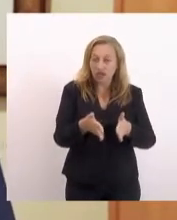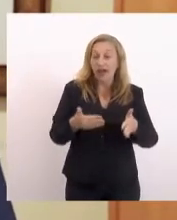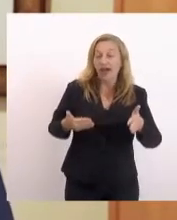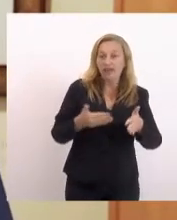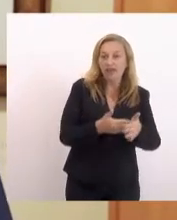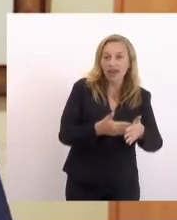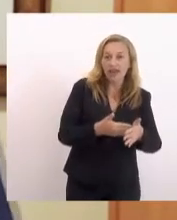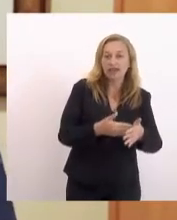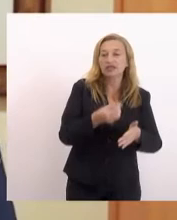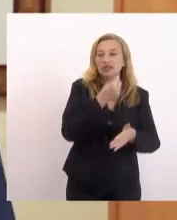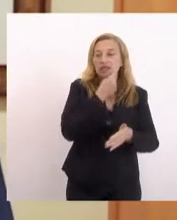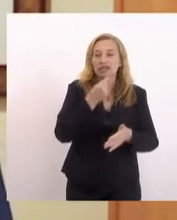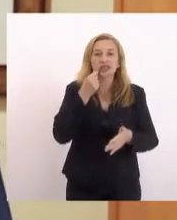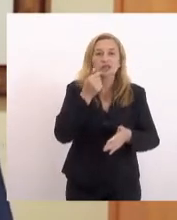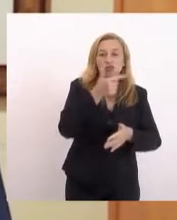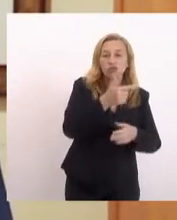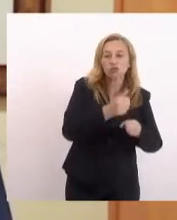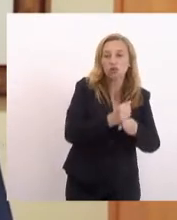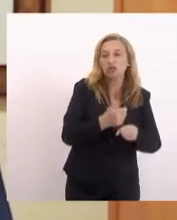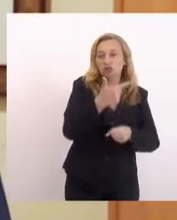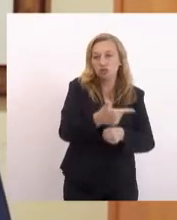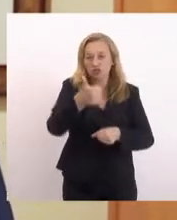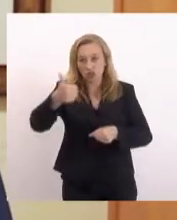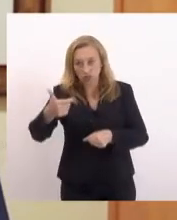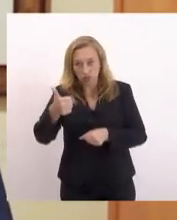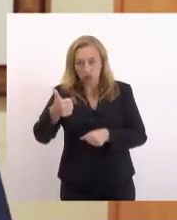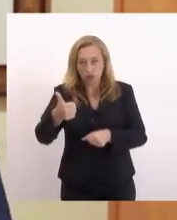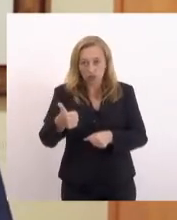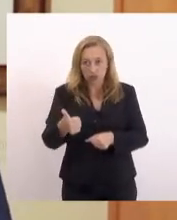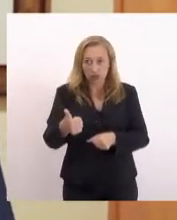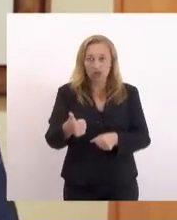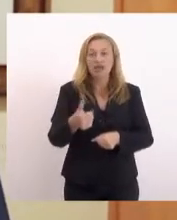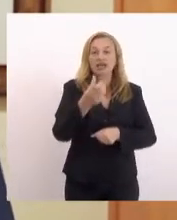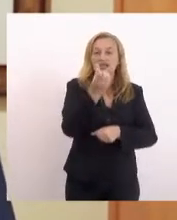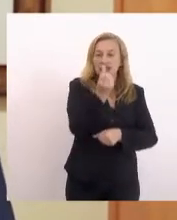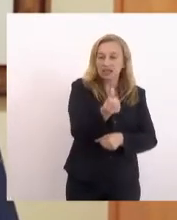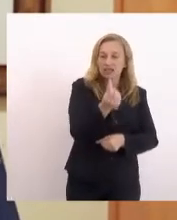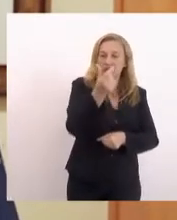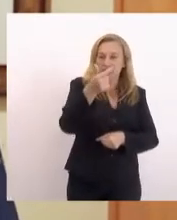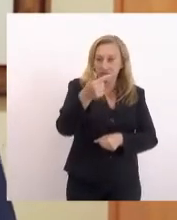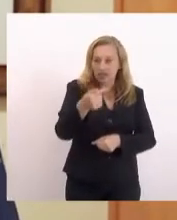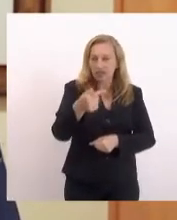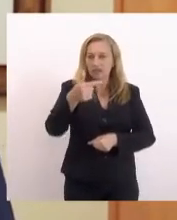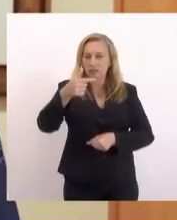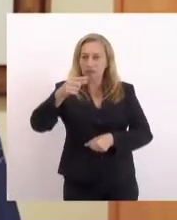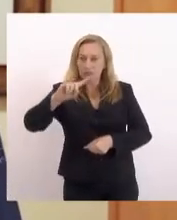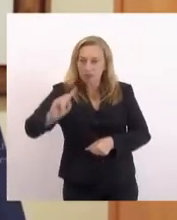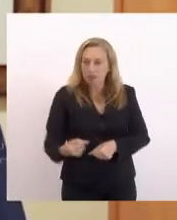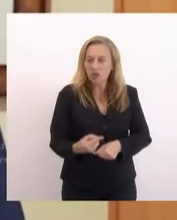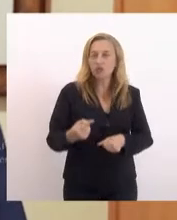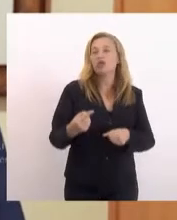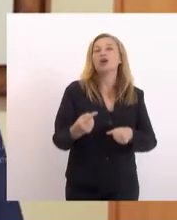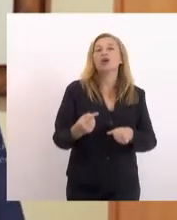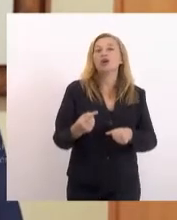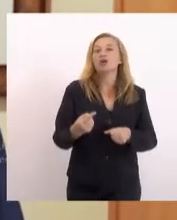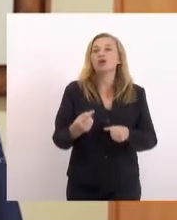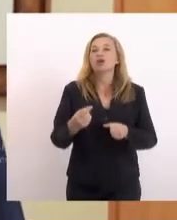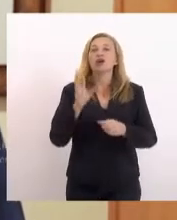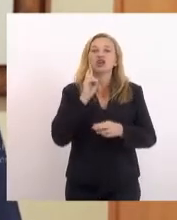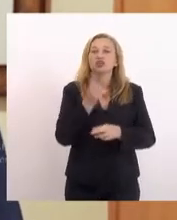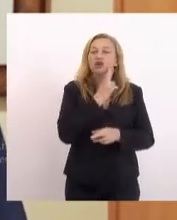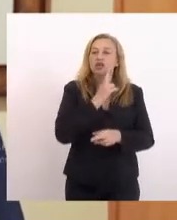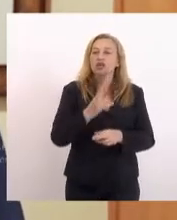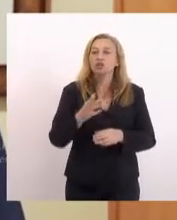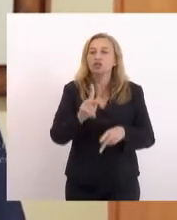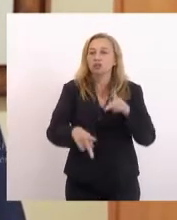de 2022. Também garantimos 760 mil refeições a preços populares em duas unidades do Restaurante do Povo